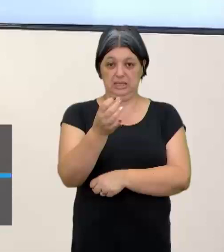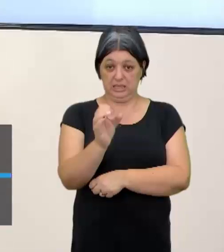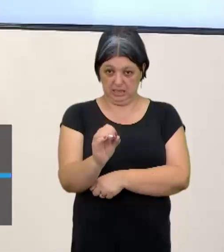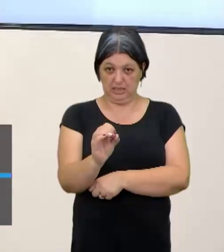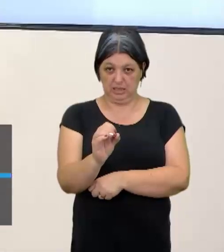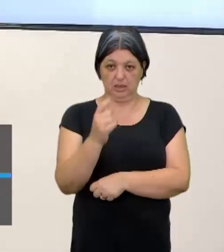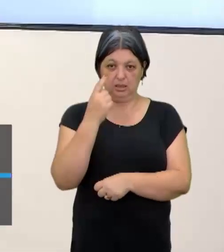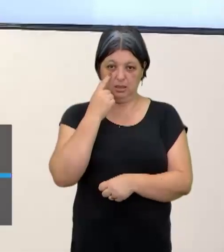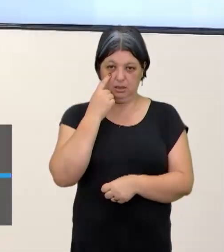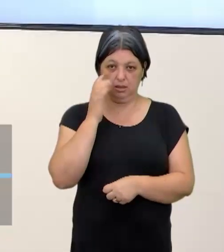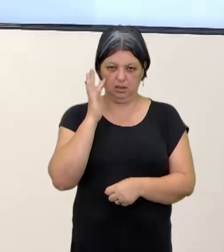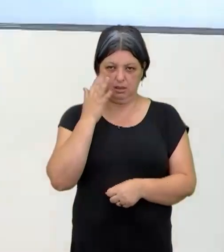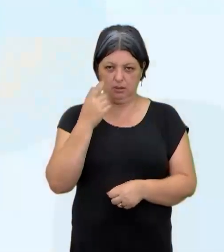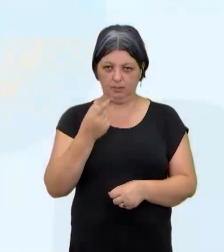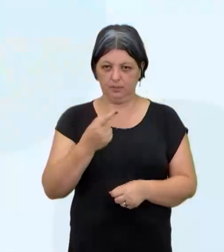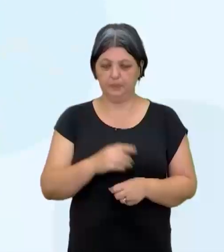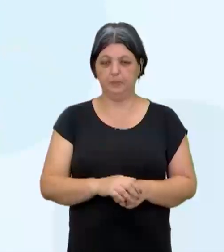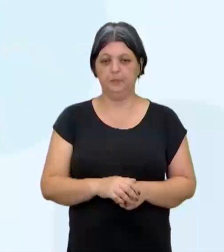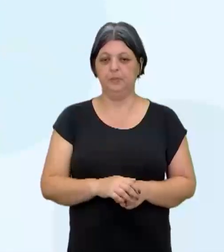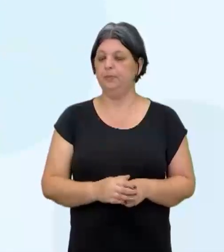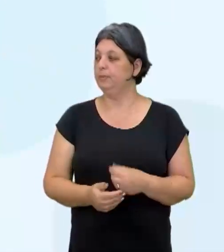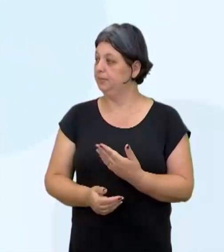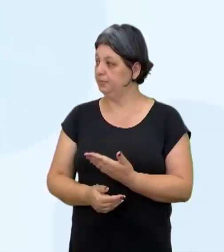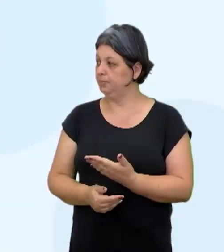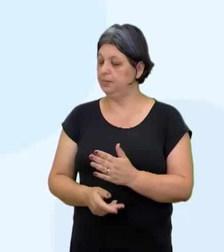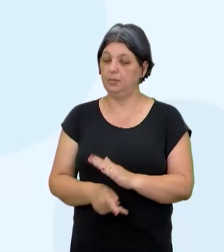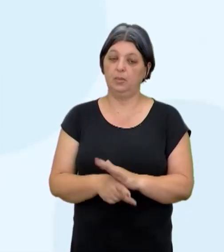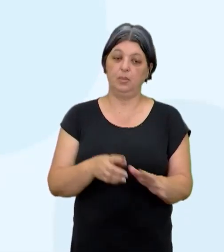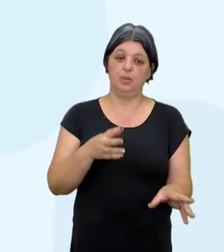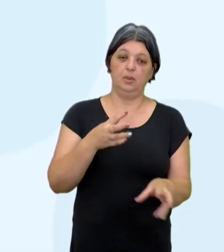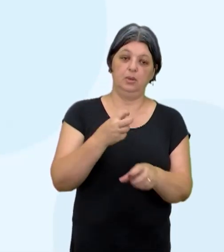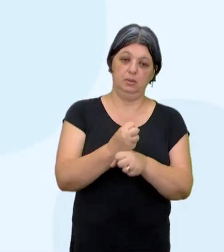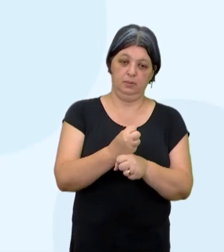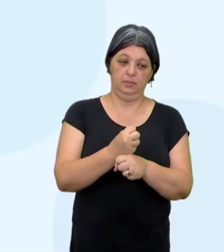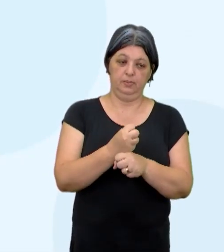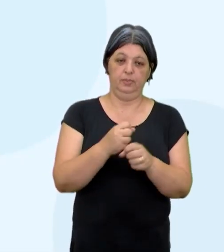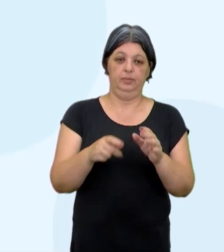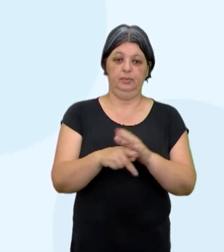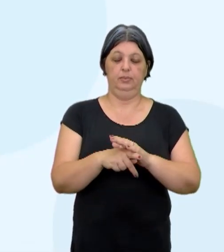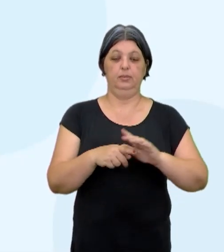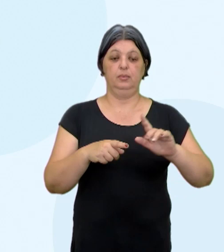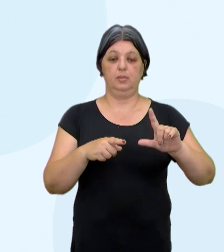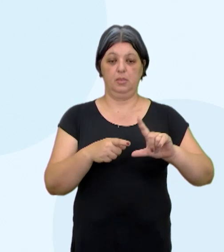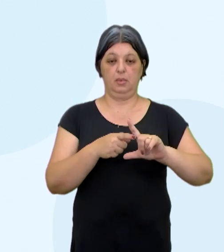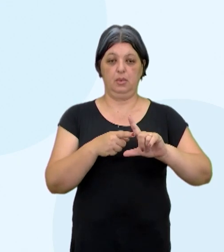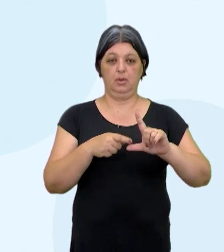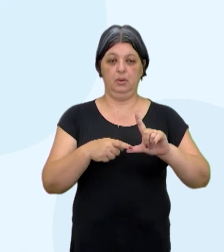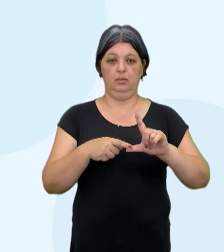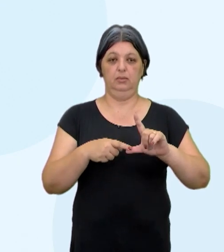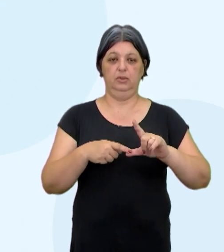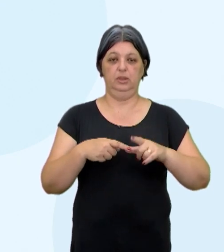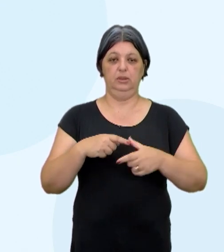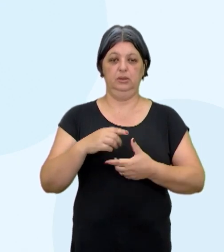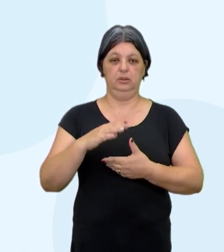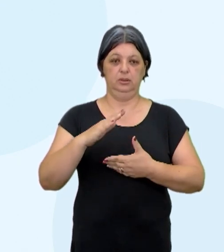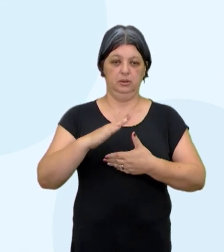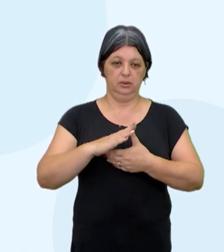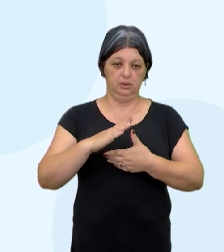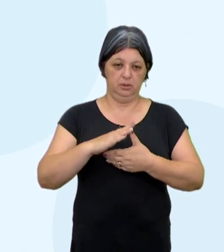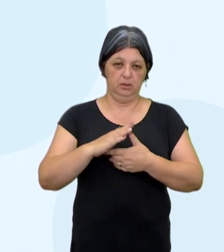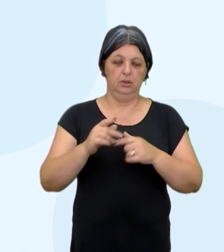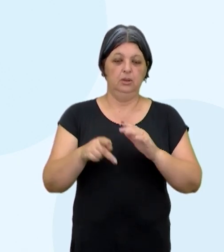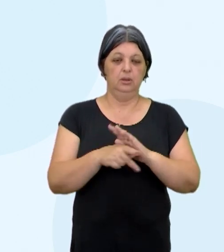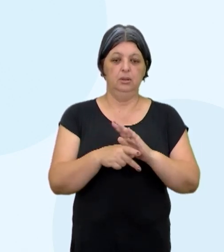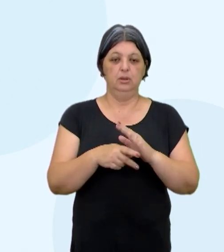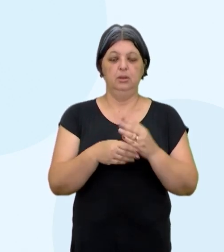que eu concluo aqui, ó. Vou mostrar para vocês. A soma dos ângulos internos das figuras em um vértice comum de uma pavimentação